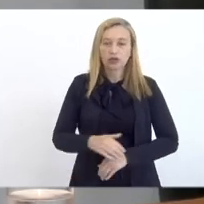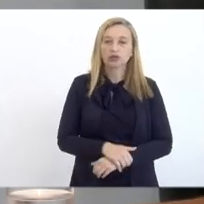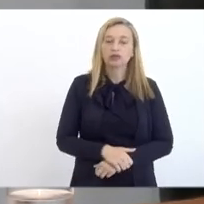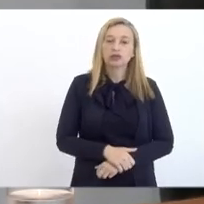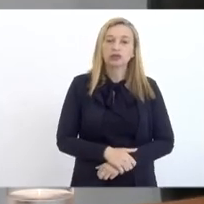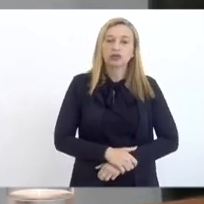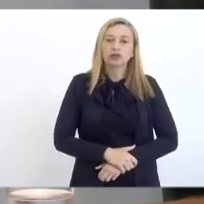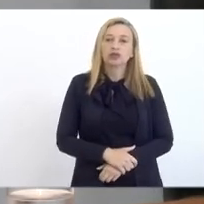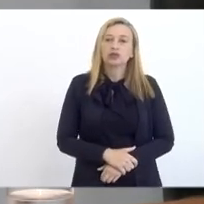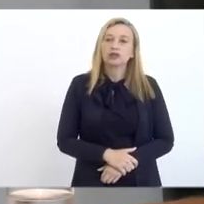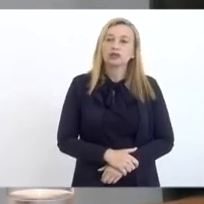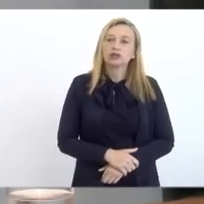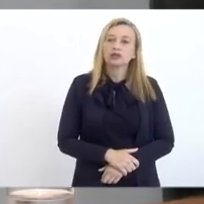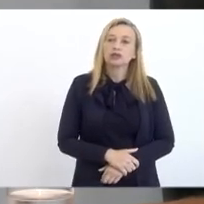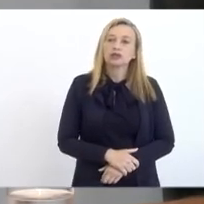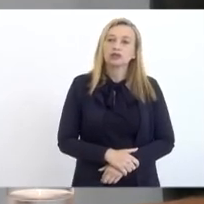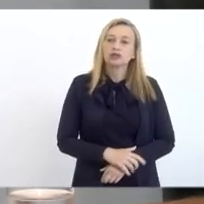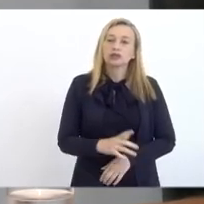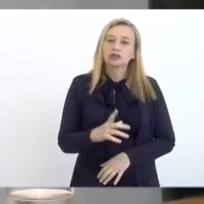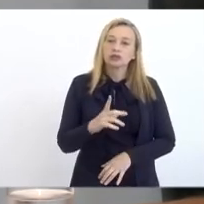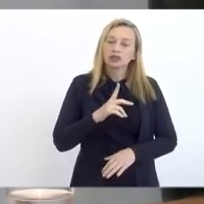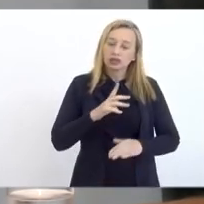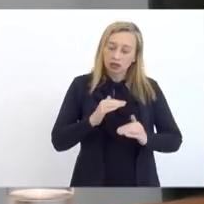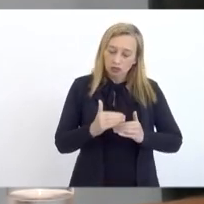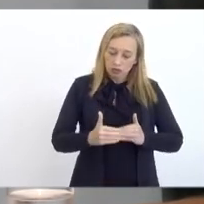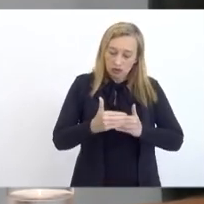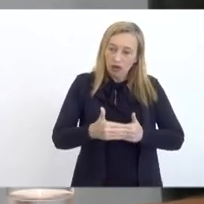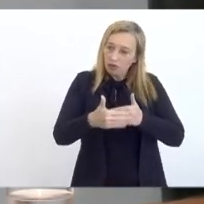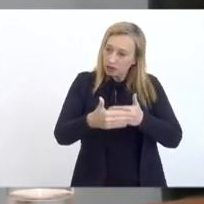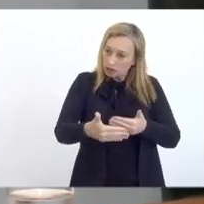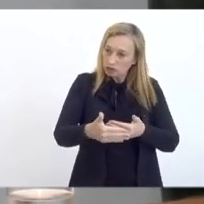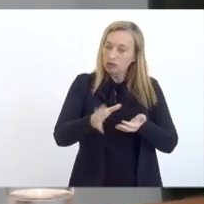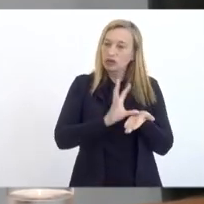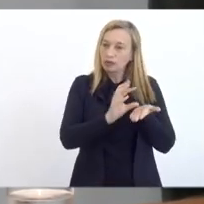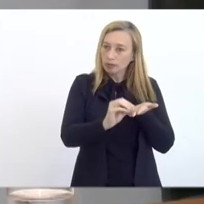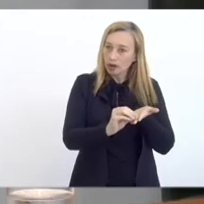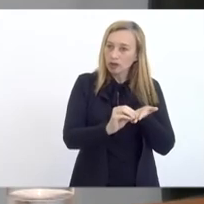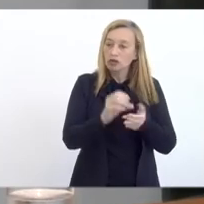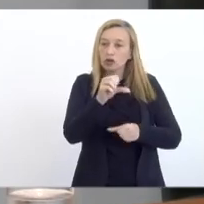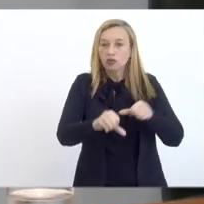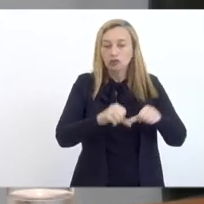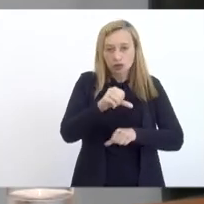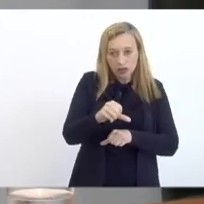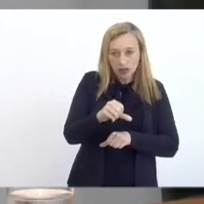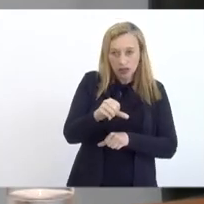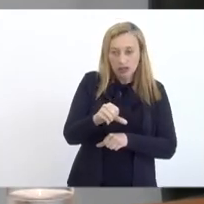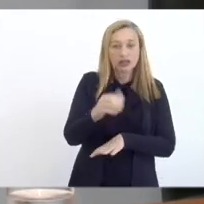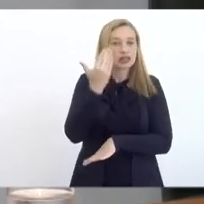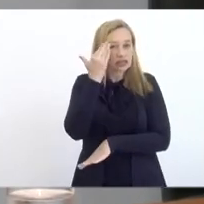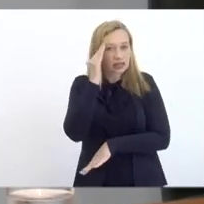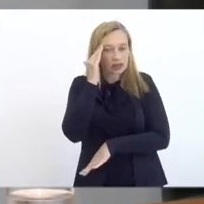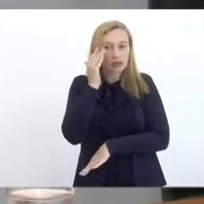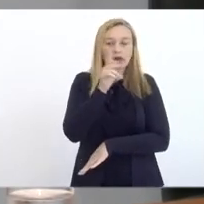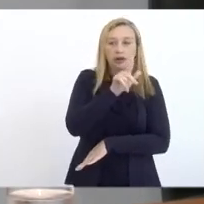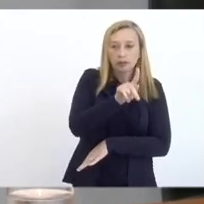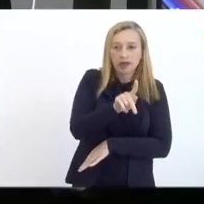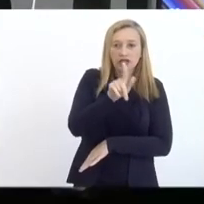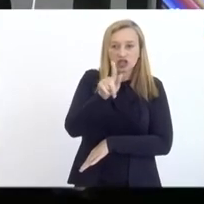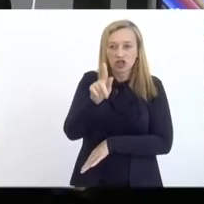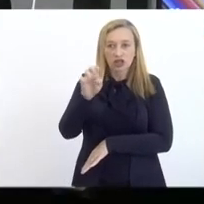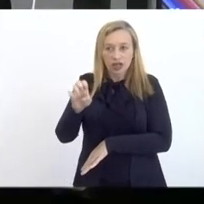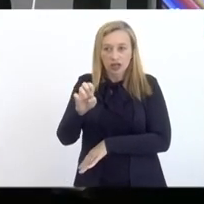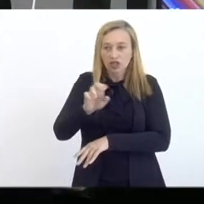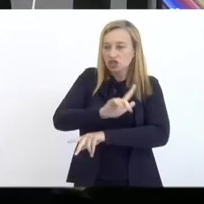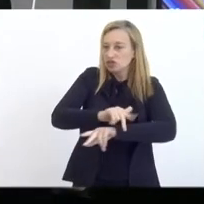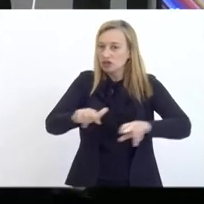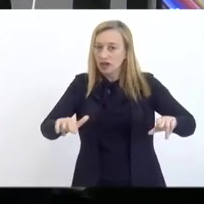tem tido assim, sensíveis avanços na pauta. Inclusive com mudança de paradigma ali, de entendimento da PGE em